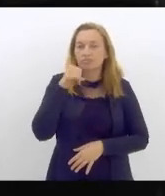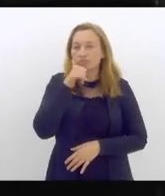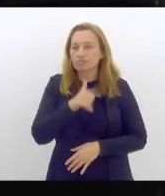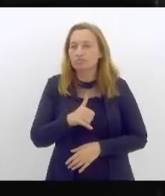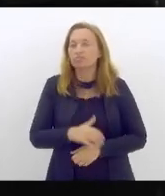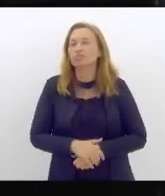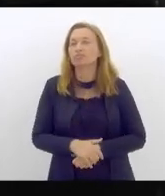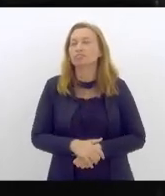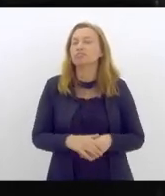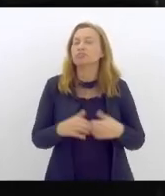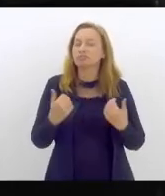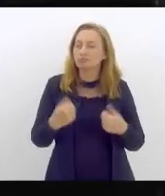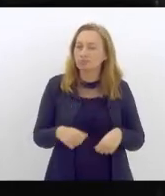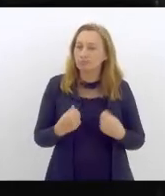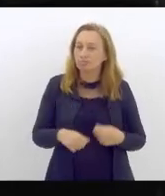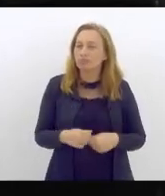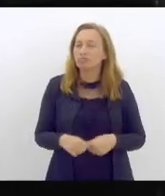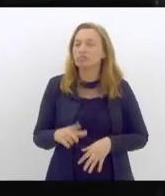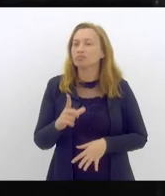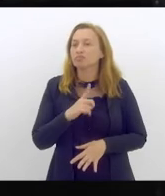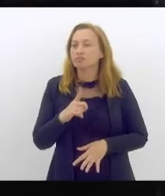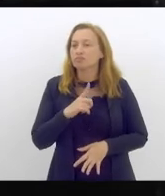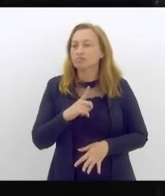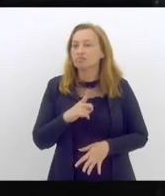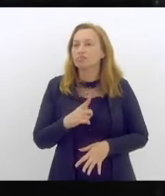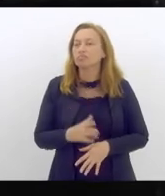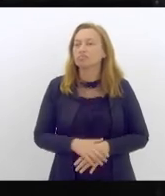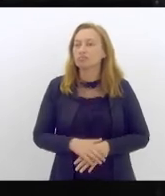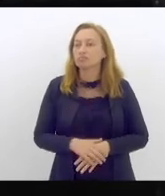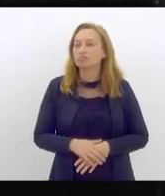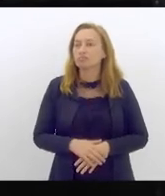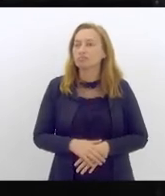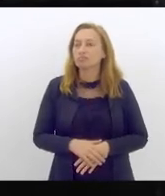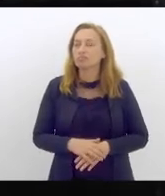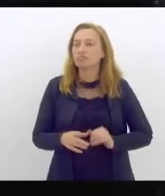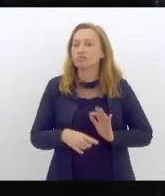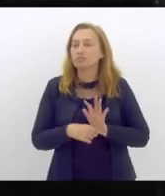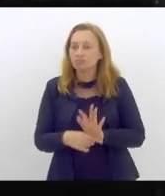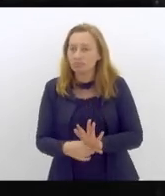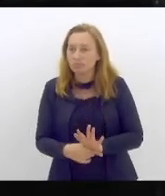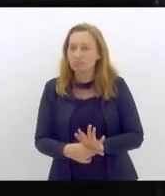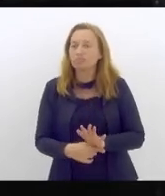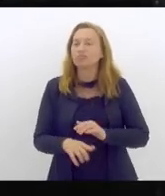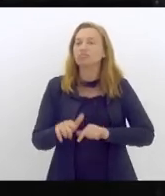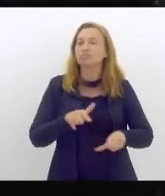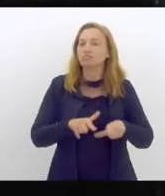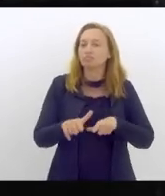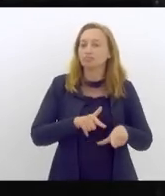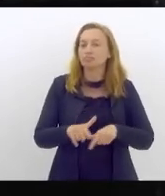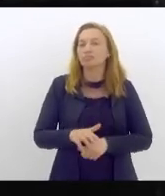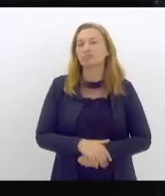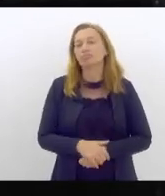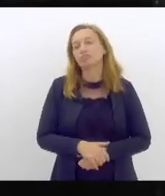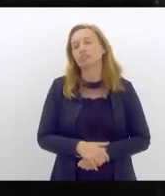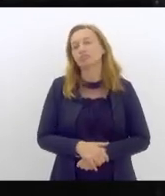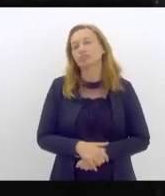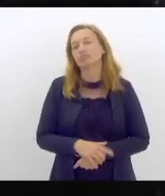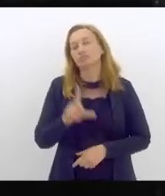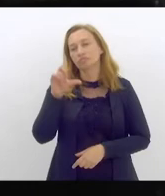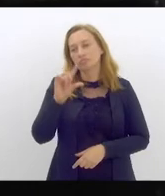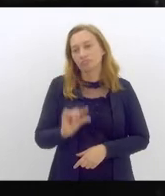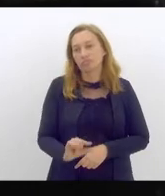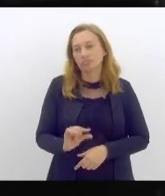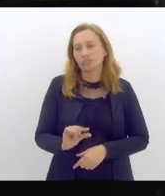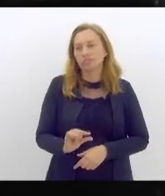tão necessários para que haja uma descentralização na prestação de serviços e também com a redução